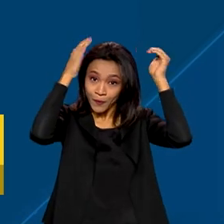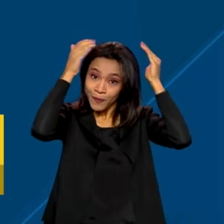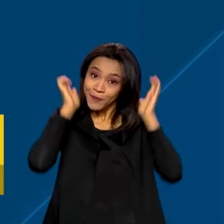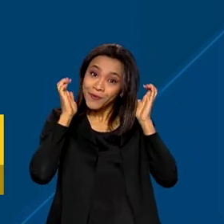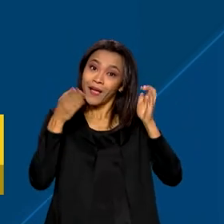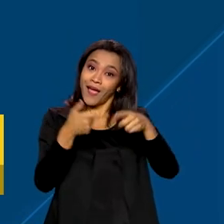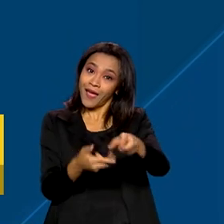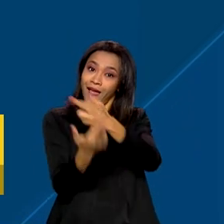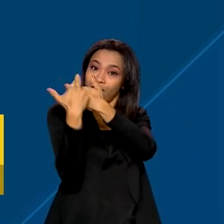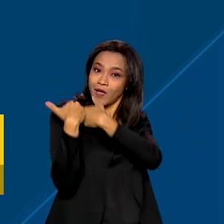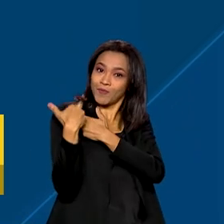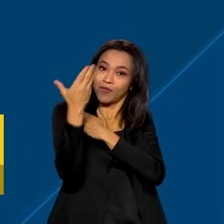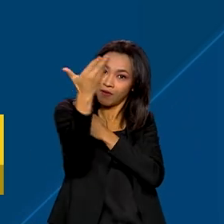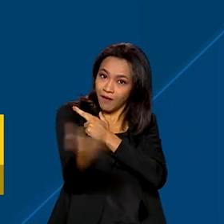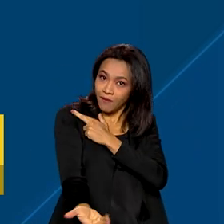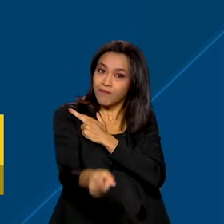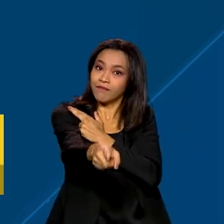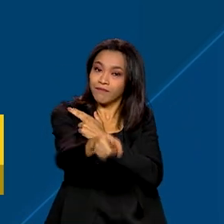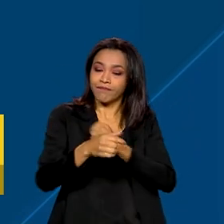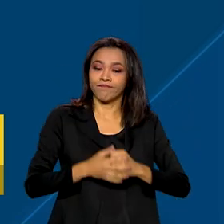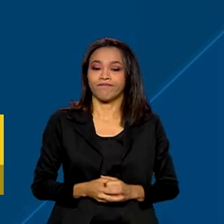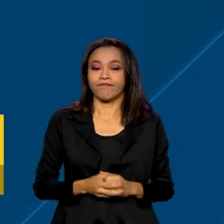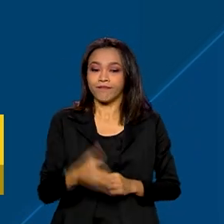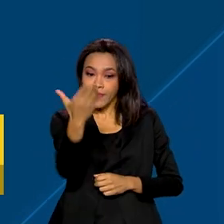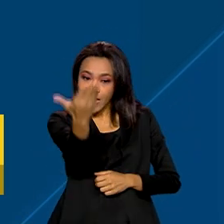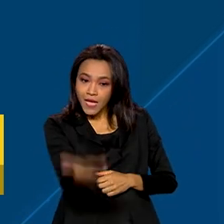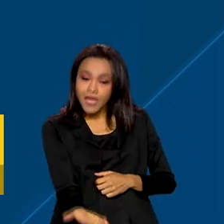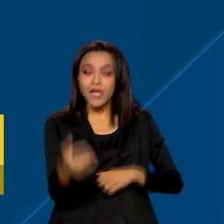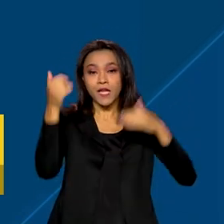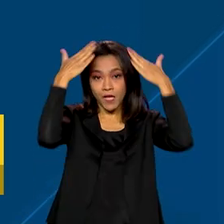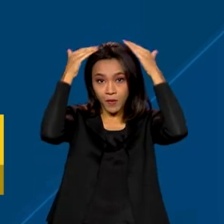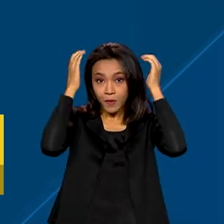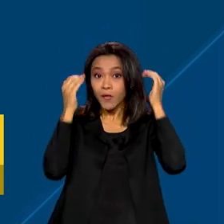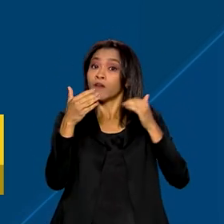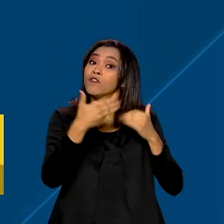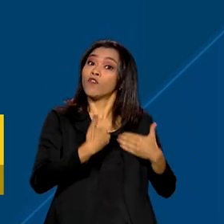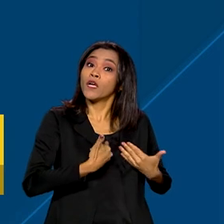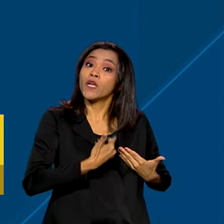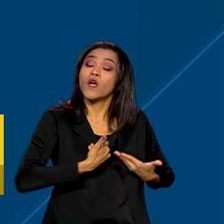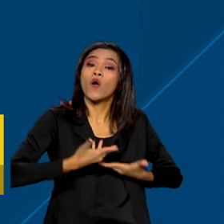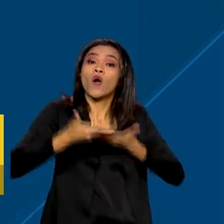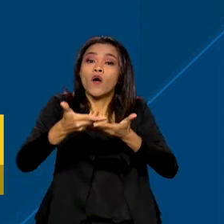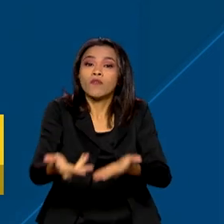um dos responsáveis. Ele foi chamado para ser ministro